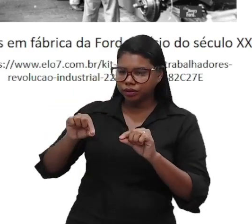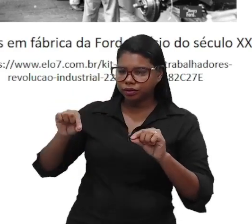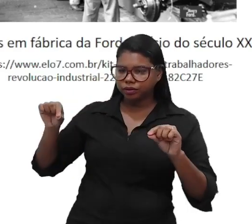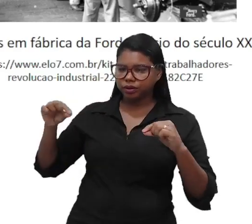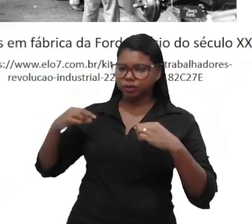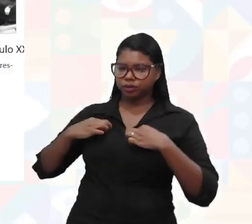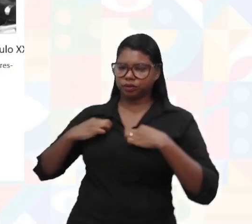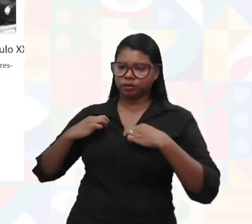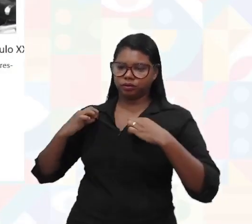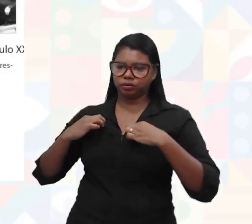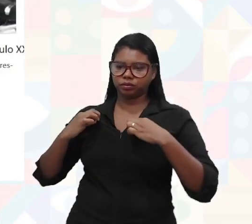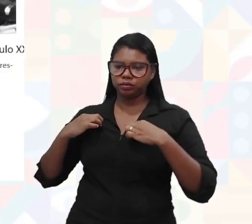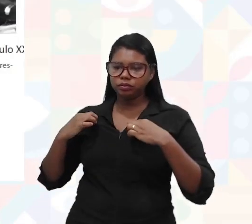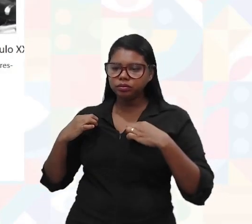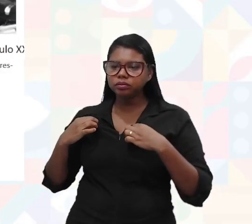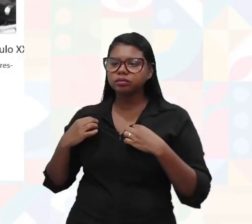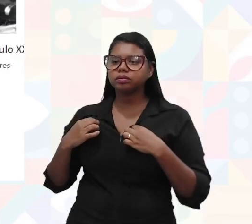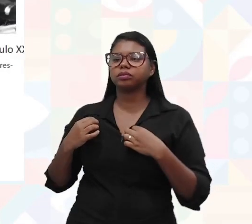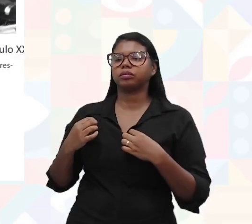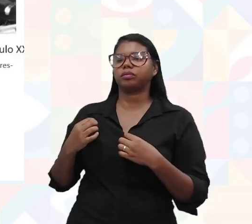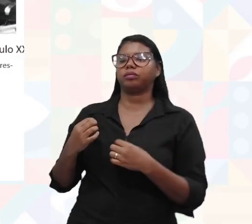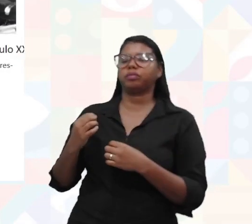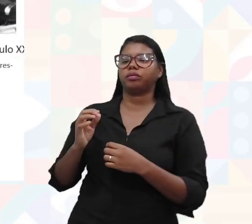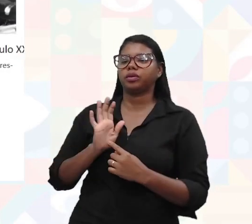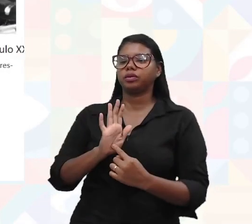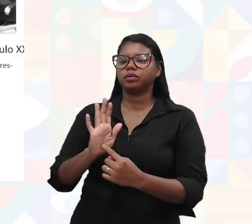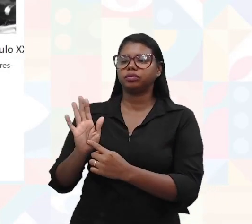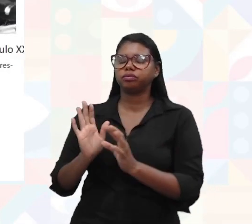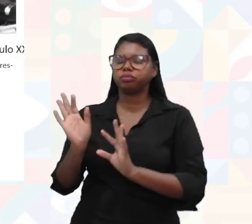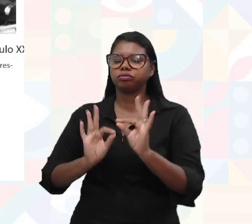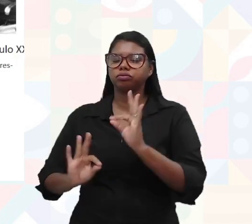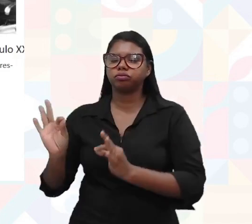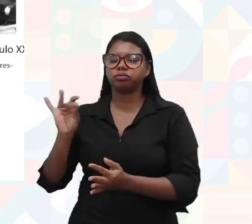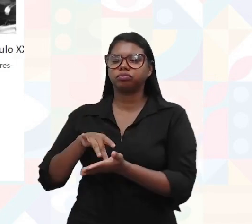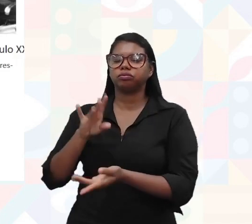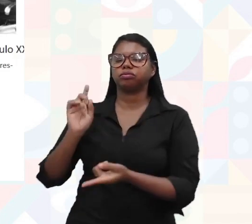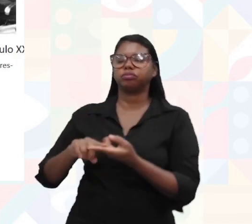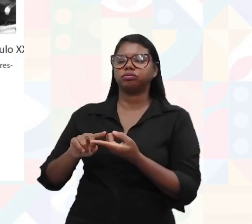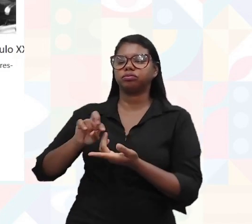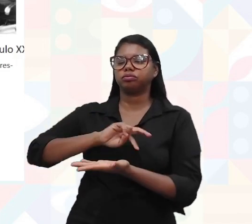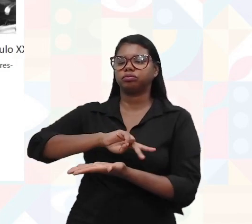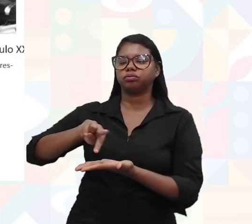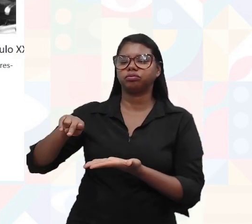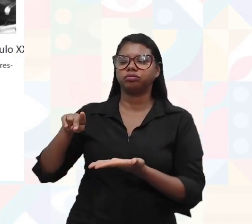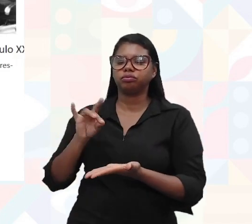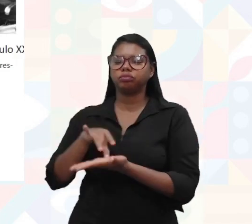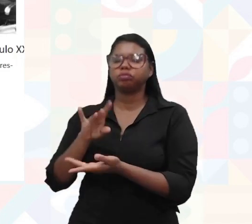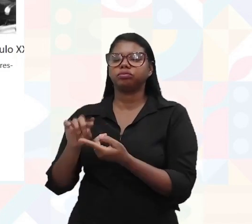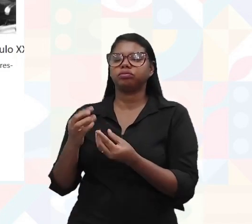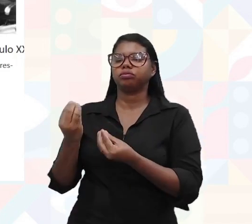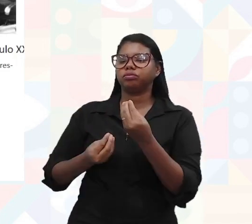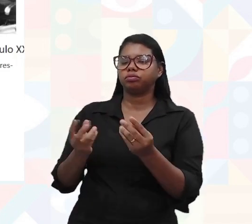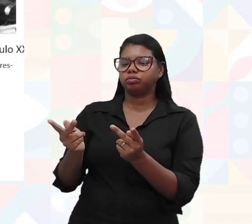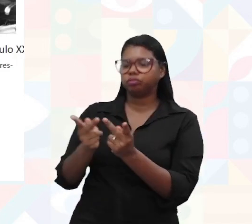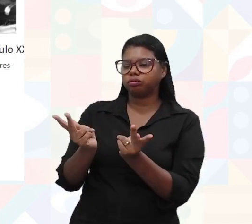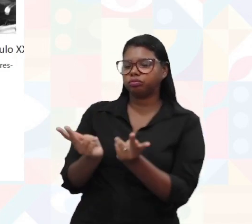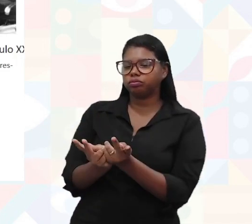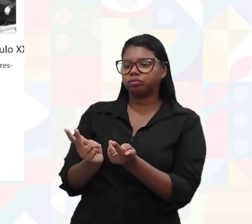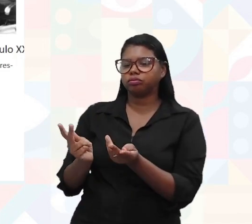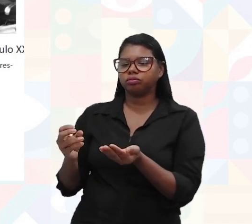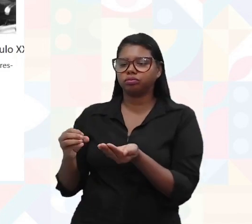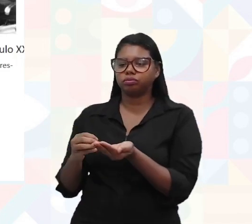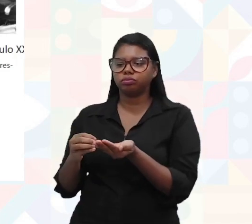o próprio tecido, e posteriormente você vai produzir uma série de outras coisas, né? Como pratos, como xícaras,